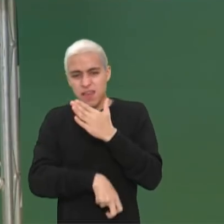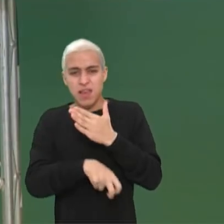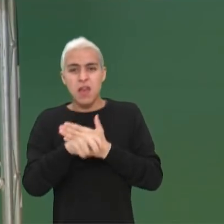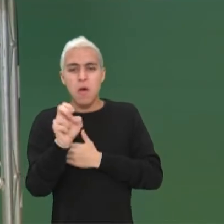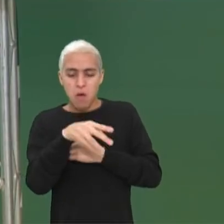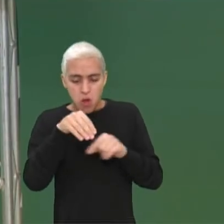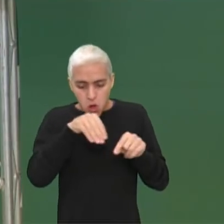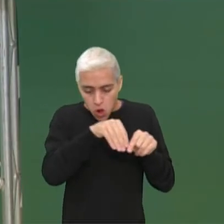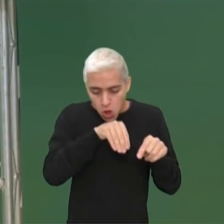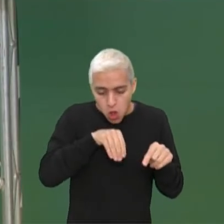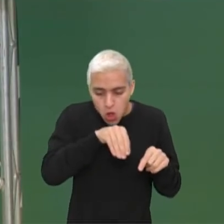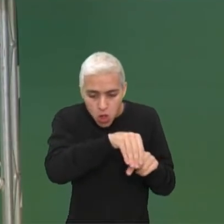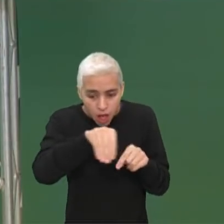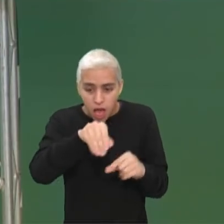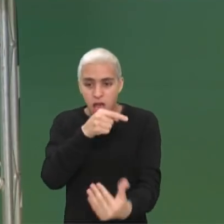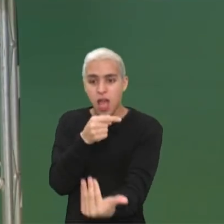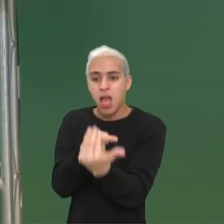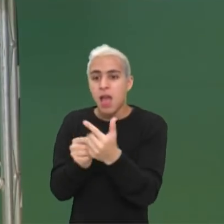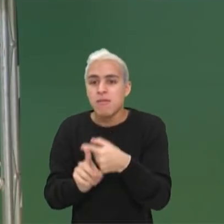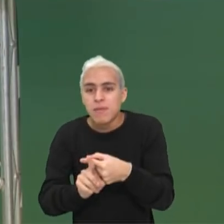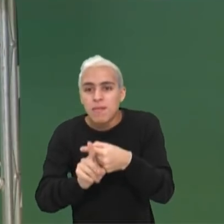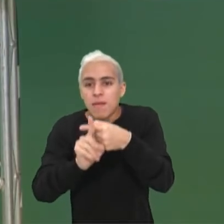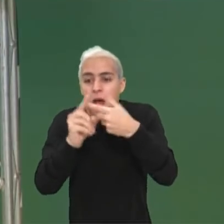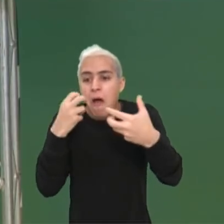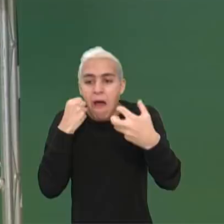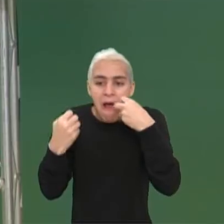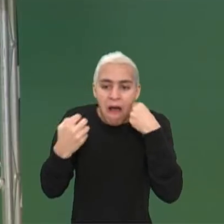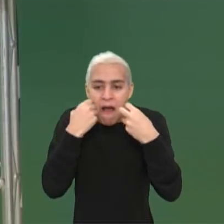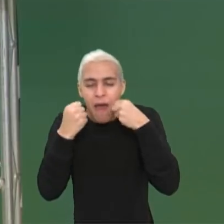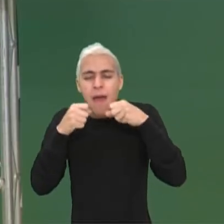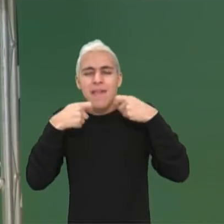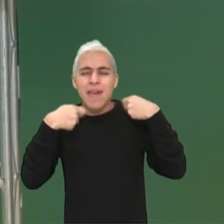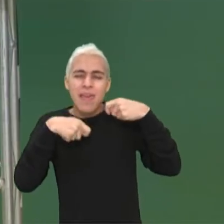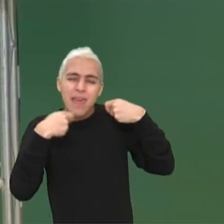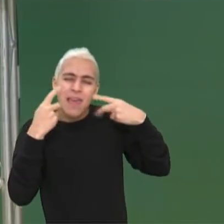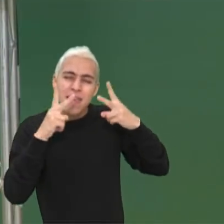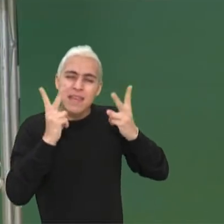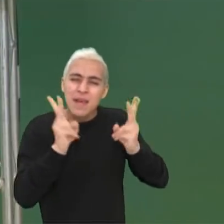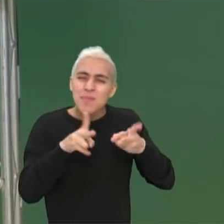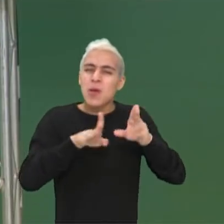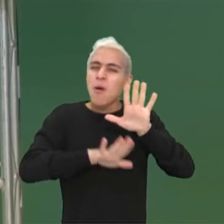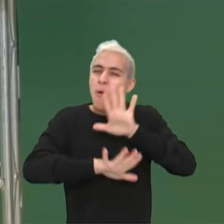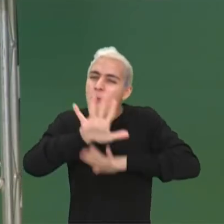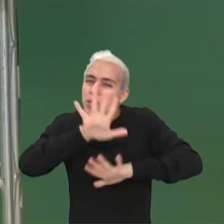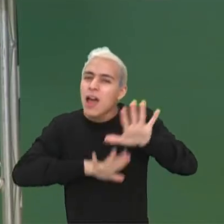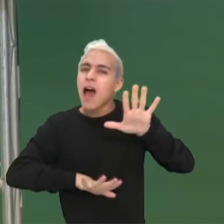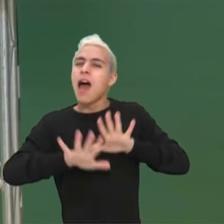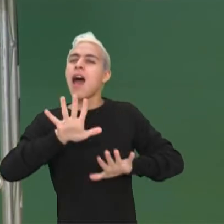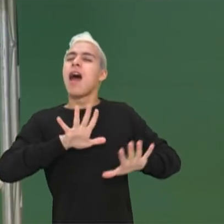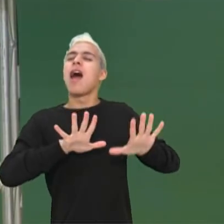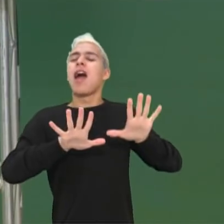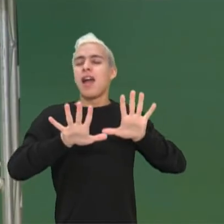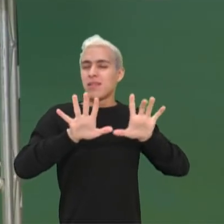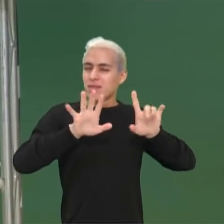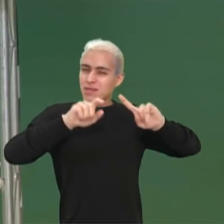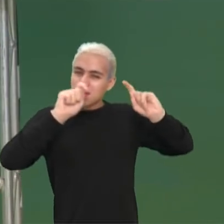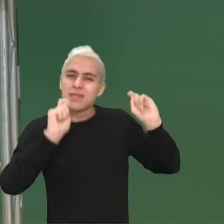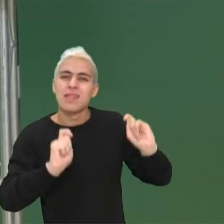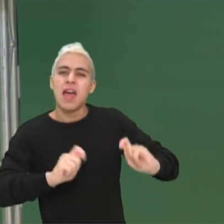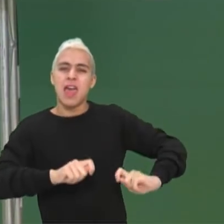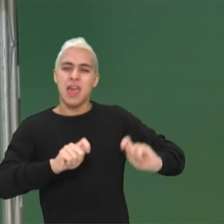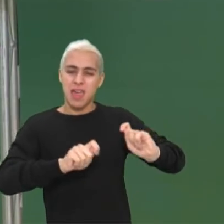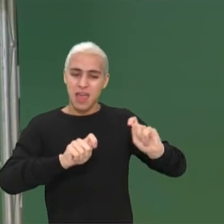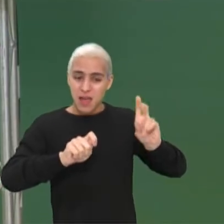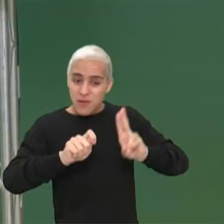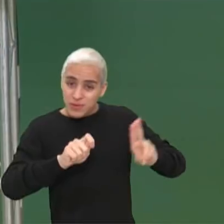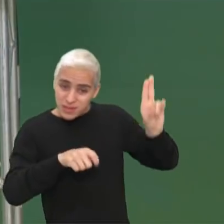determinada casa, eu vou ter um benefício. Então, tem que cuidar, sim, e tem que entender que você pode usar